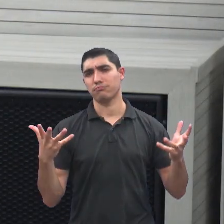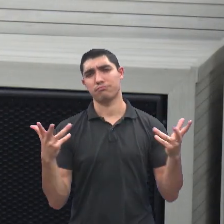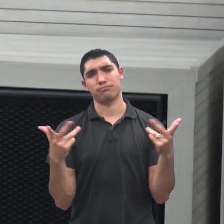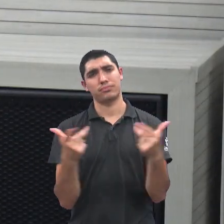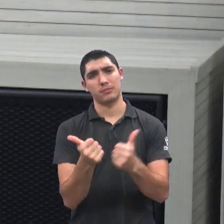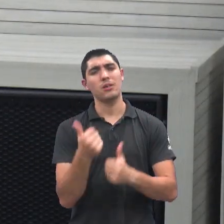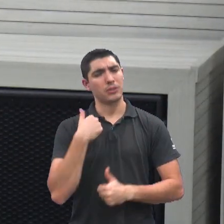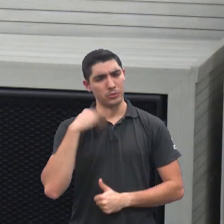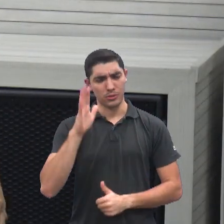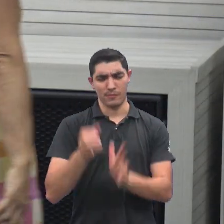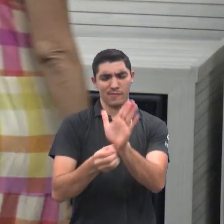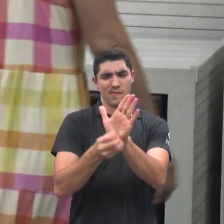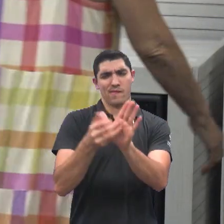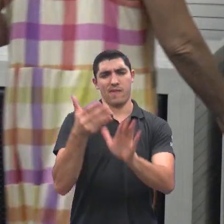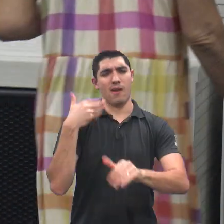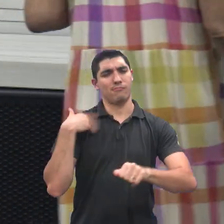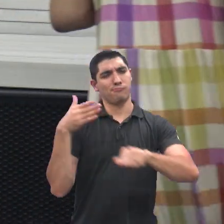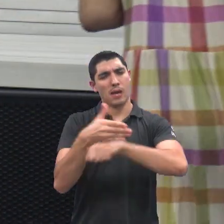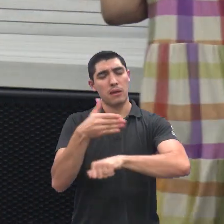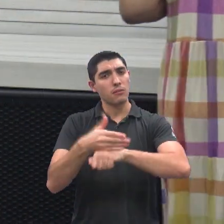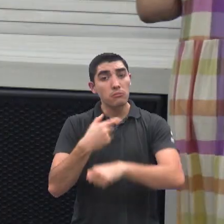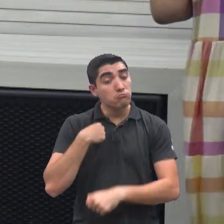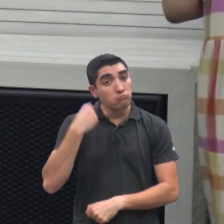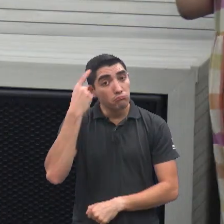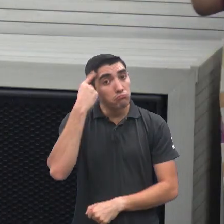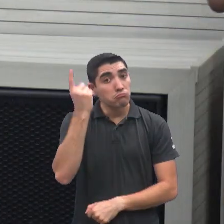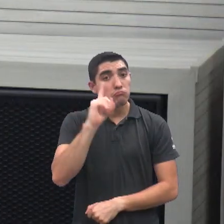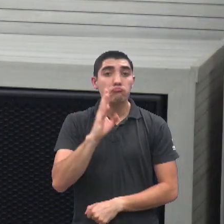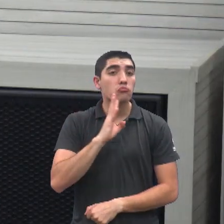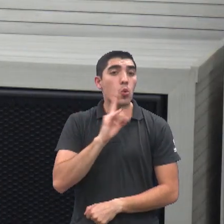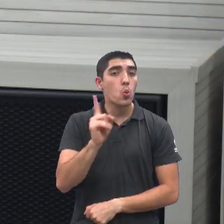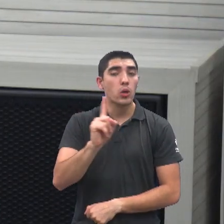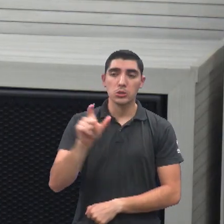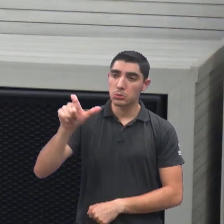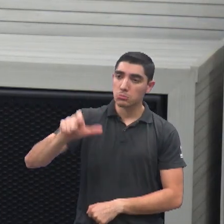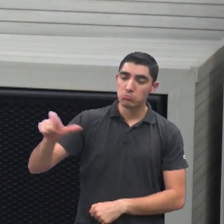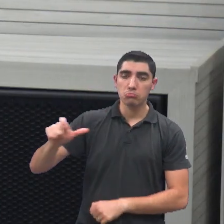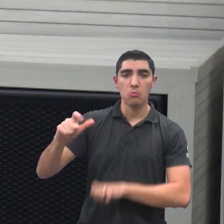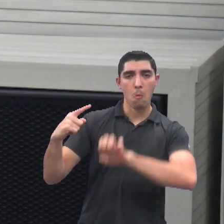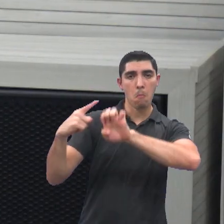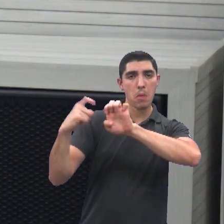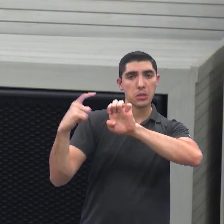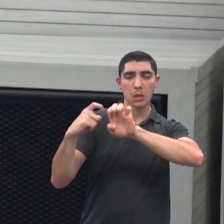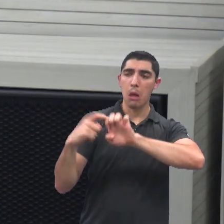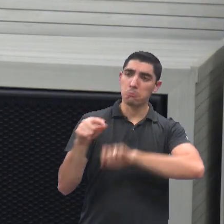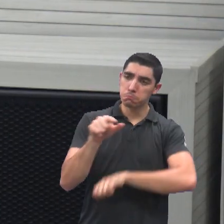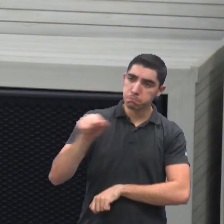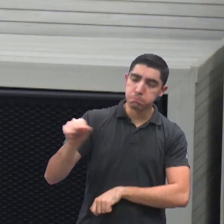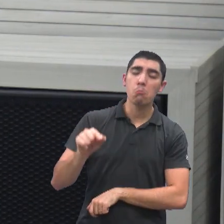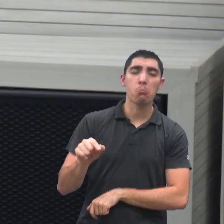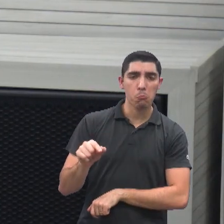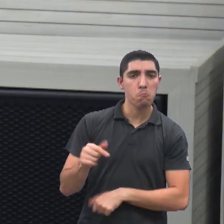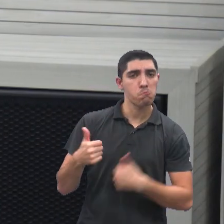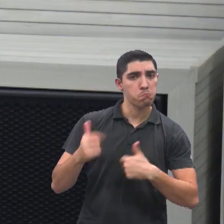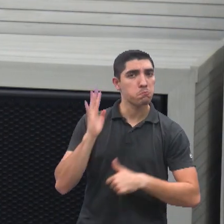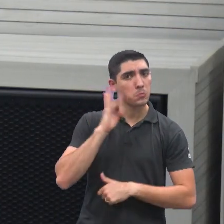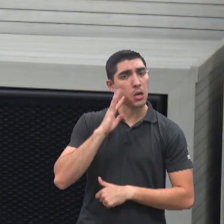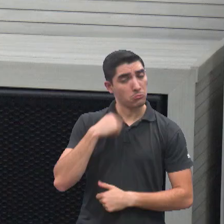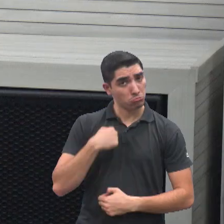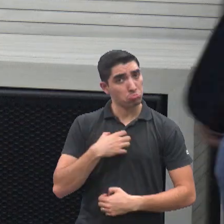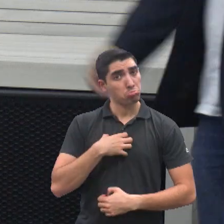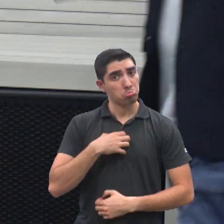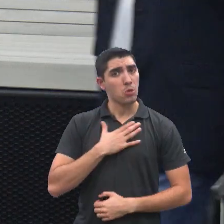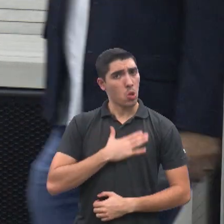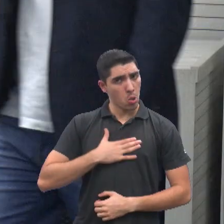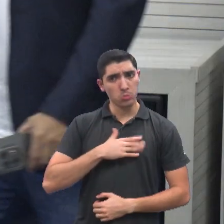fui várias vezes, não conhecia os empresários ainda pessoalmente, mas desde já estou demonstrando o meu voto